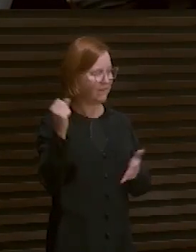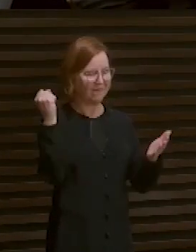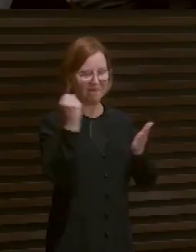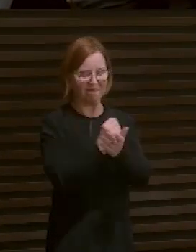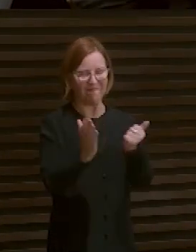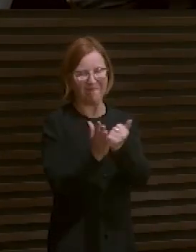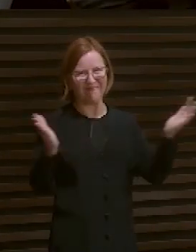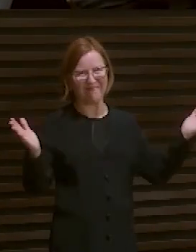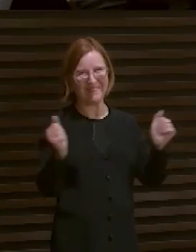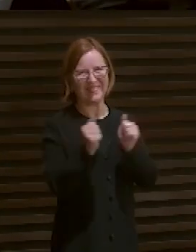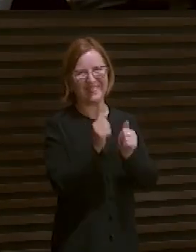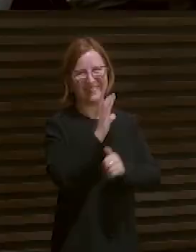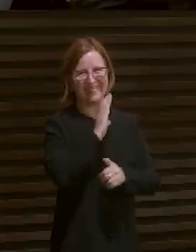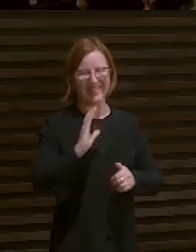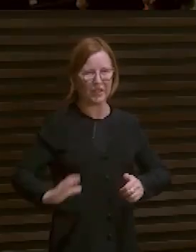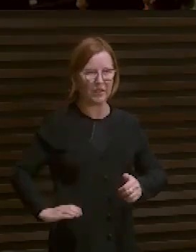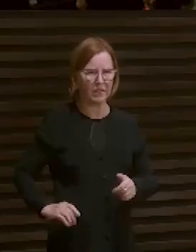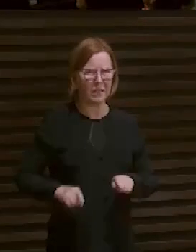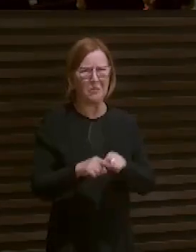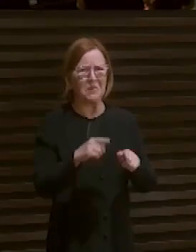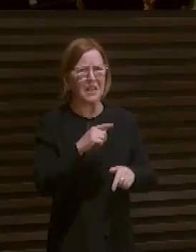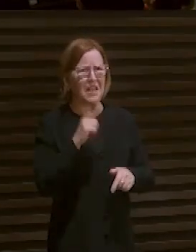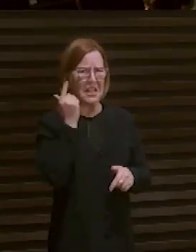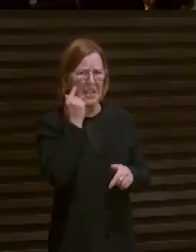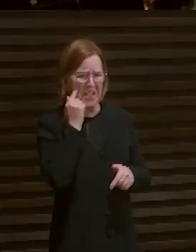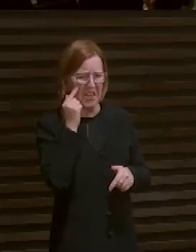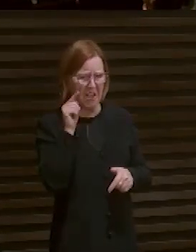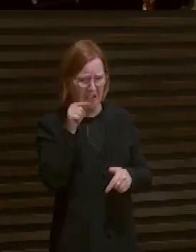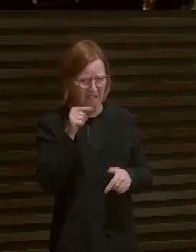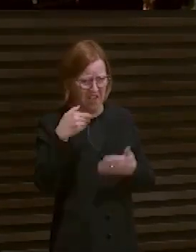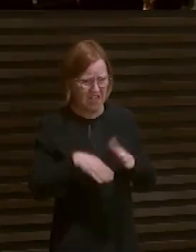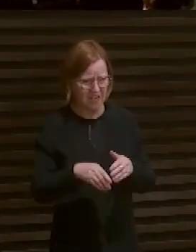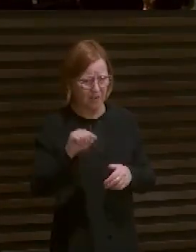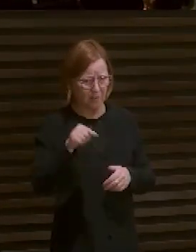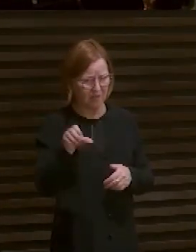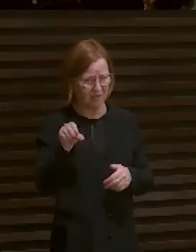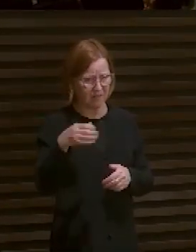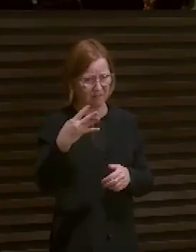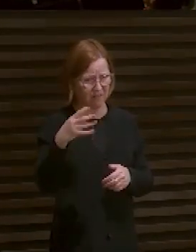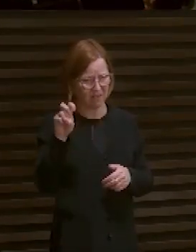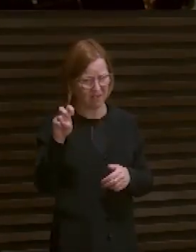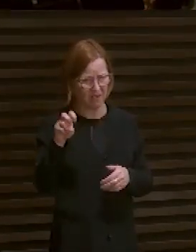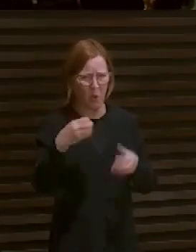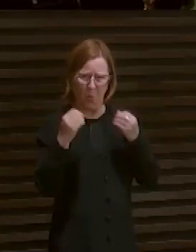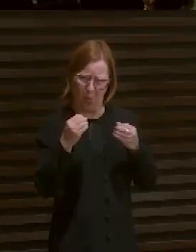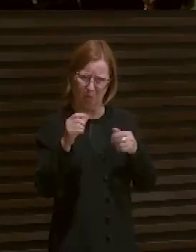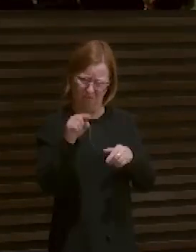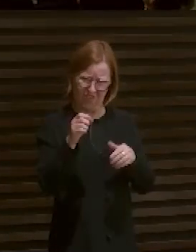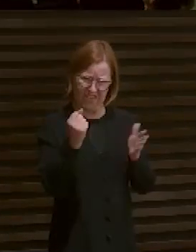Crucificado com Cristo. Mas, Glênio, você nasceu em 45, como é que você estava crucificado com